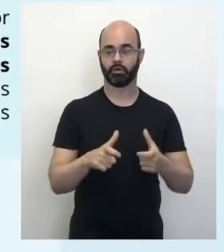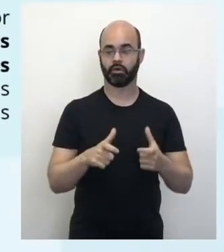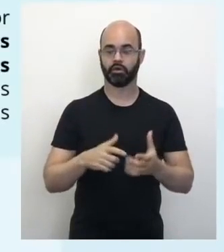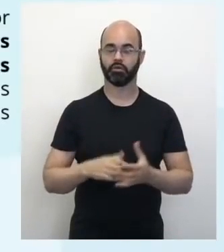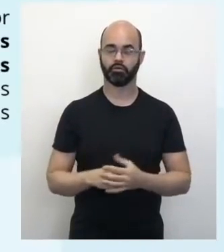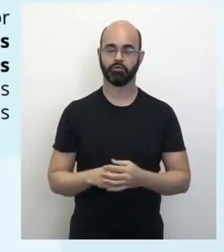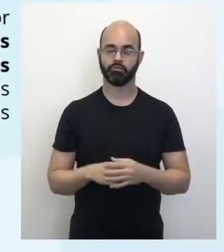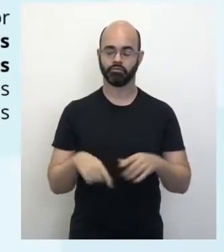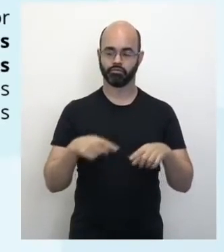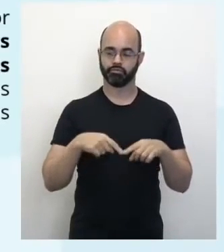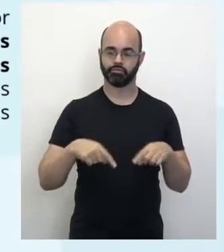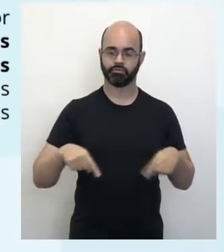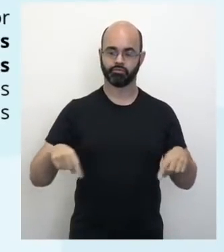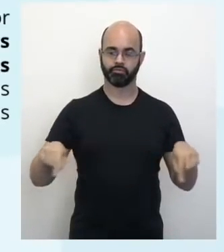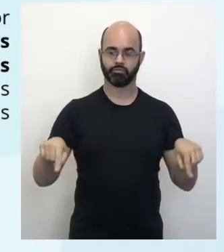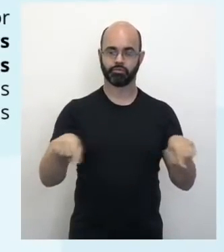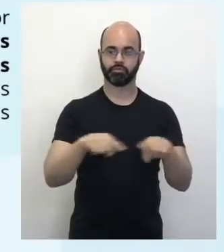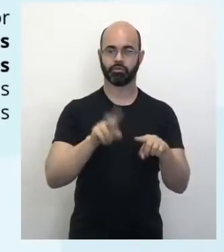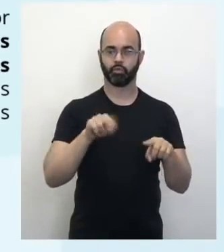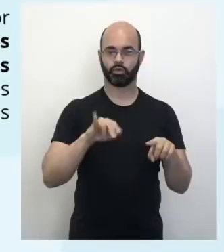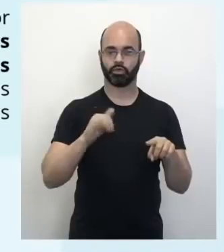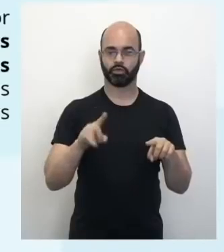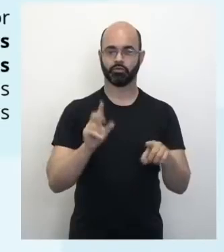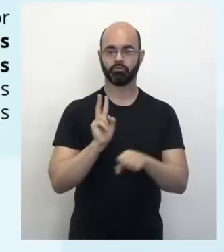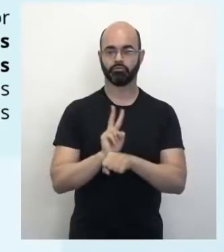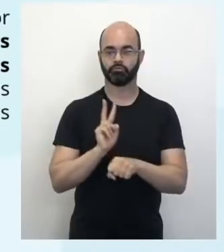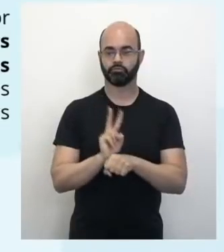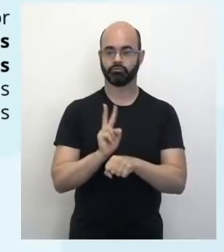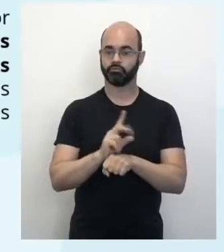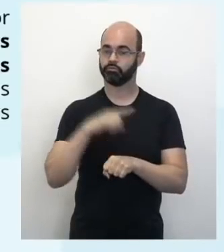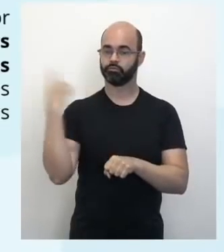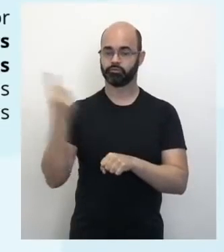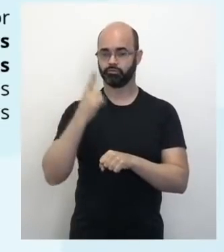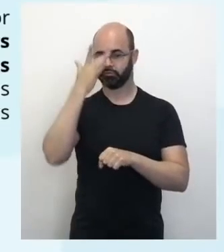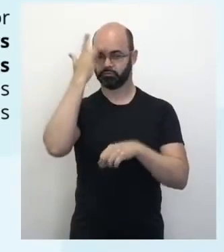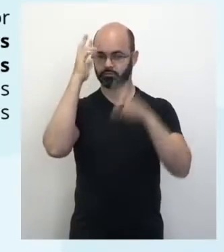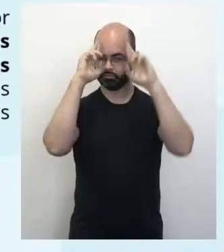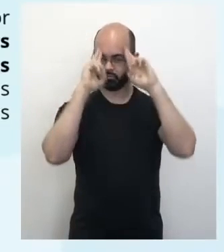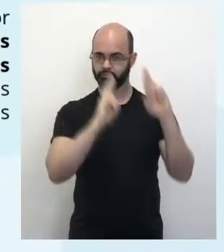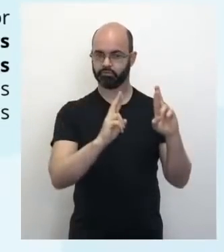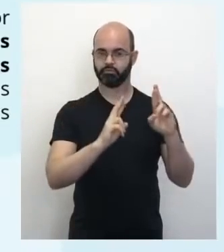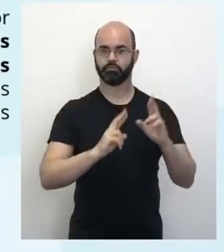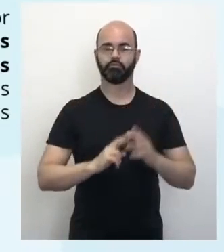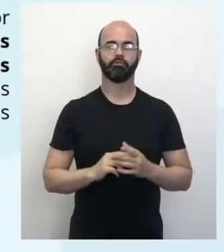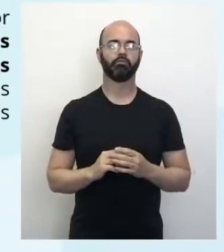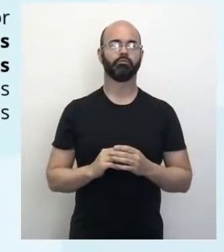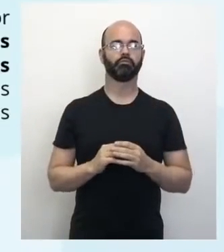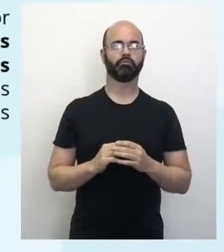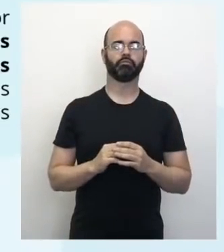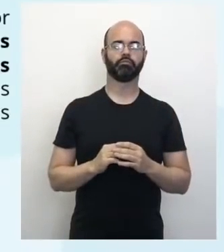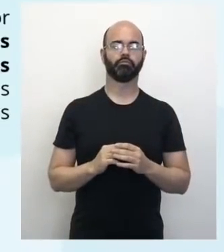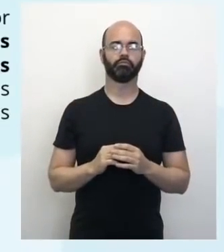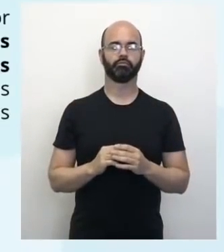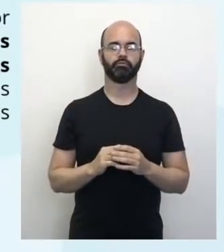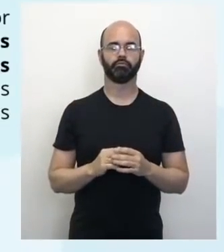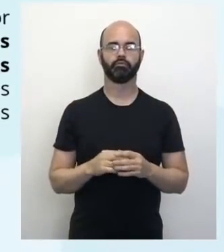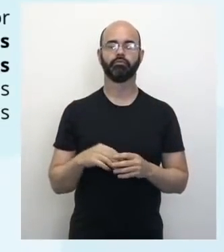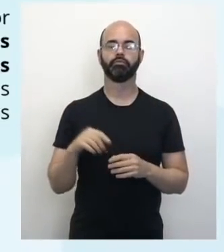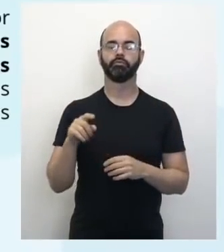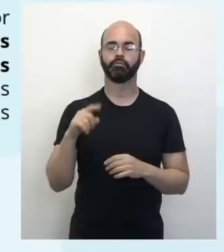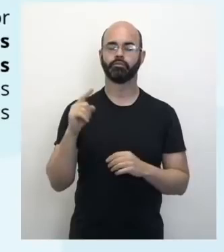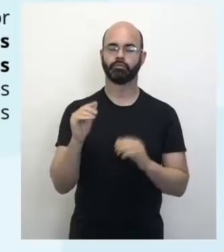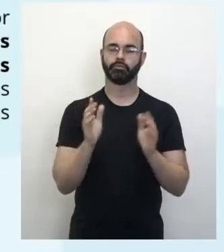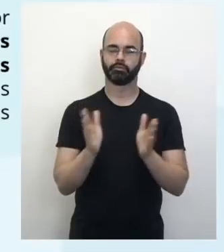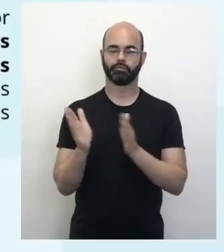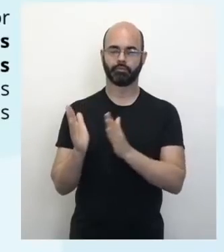União demarcá-las, proteger e fazer respeitar todos os seus bens. No parágrafo 1º, são terras